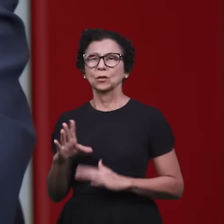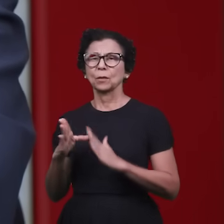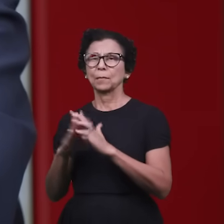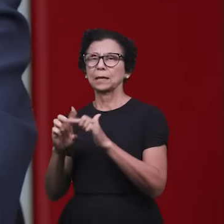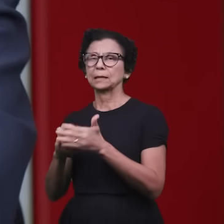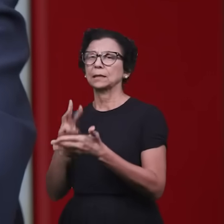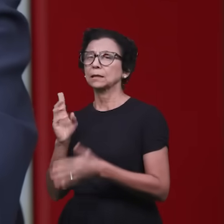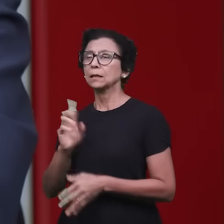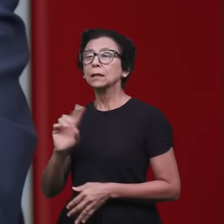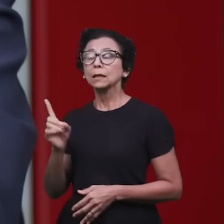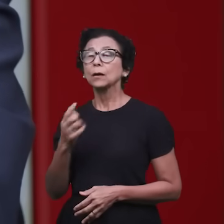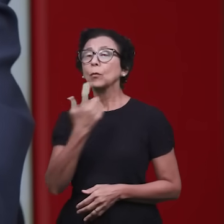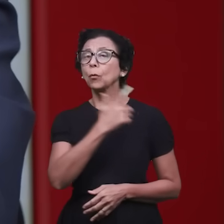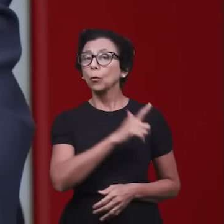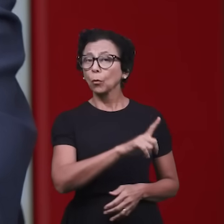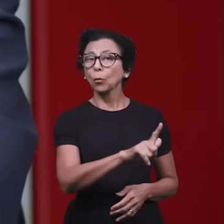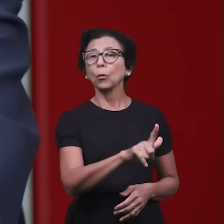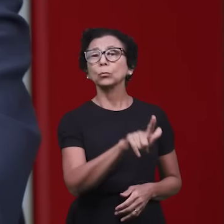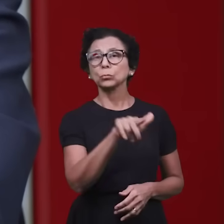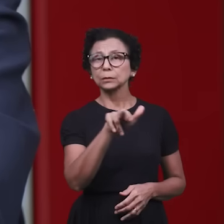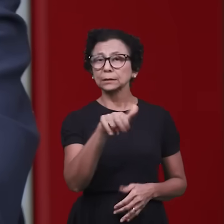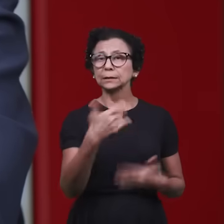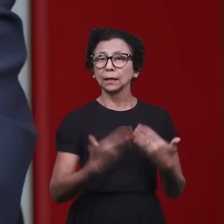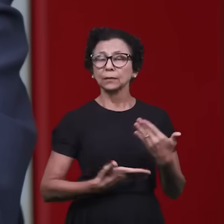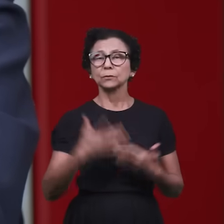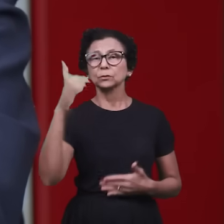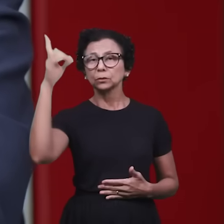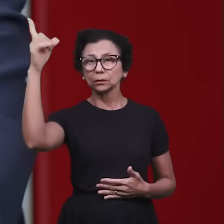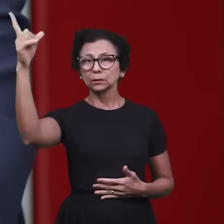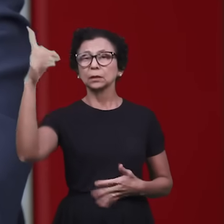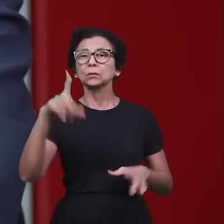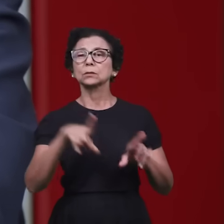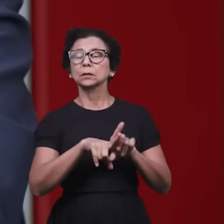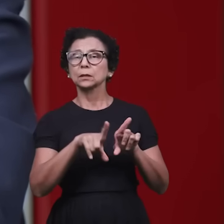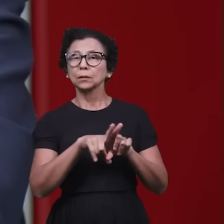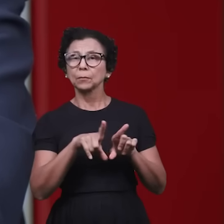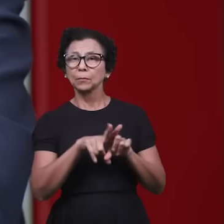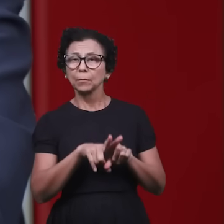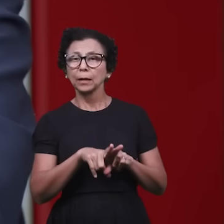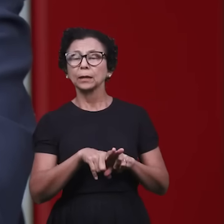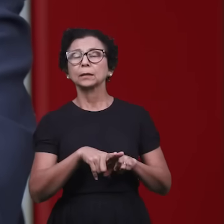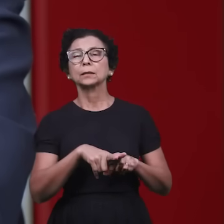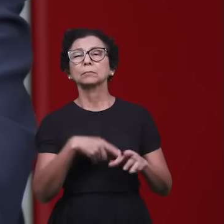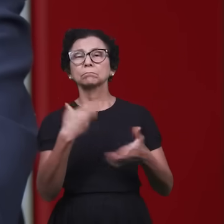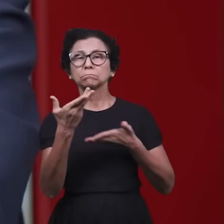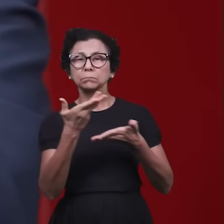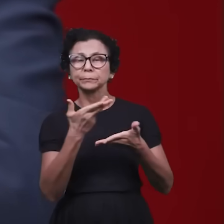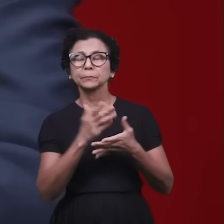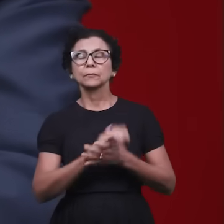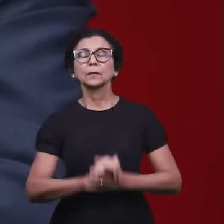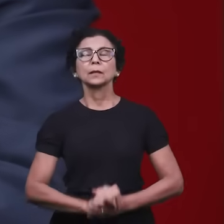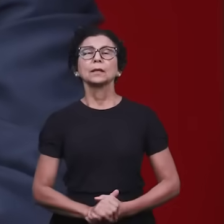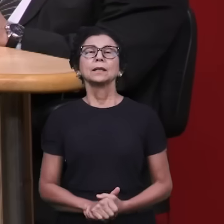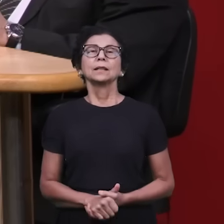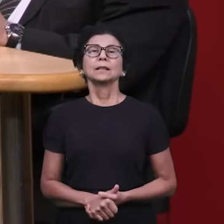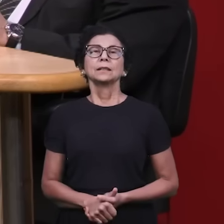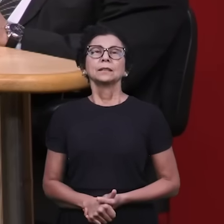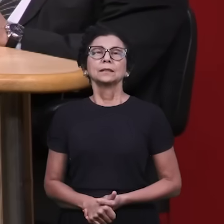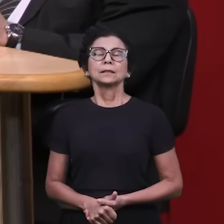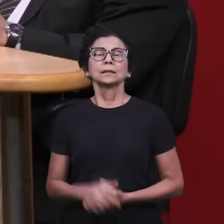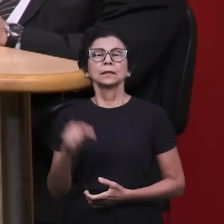Cristã Maranata, mas outros irmãos nossos, servos de Deus que também compartilham com os nossos programas. Hoje nós estamos aqui com